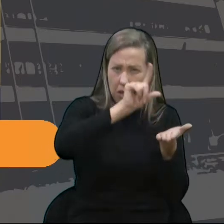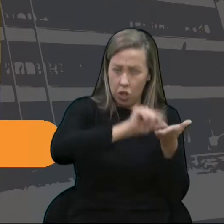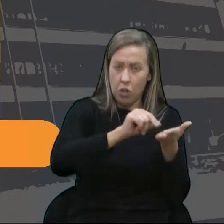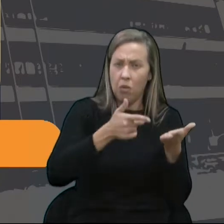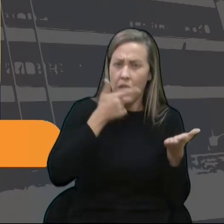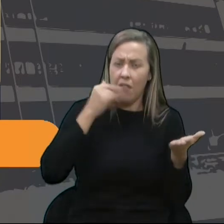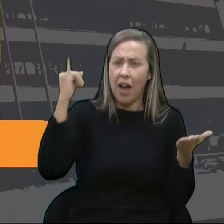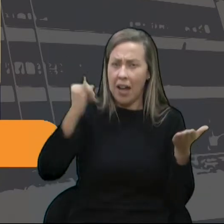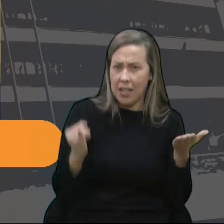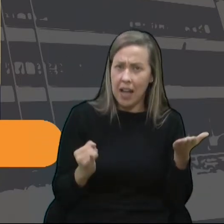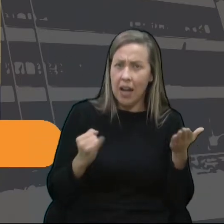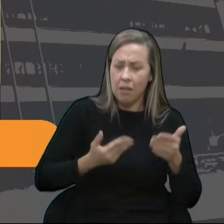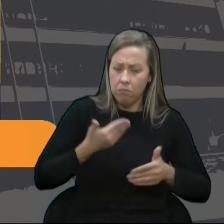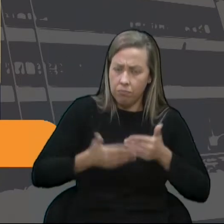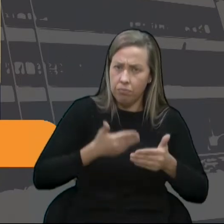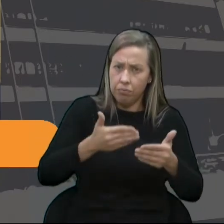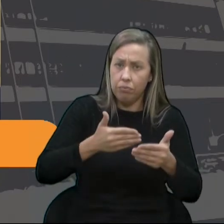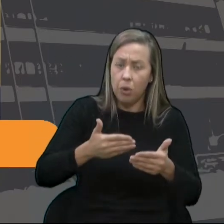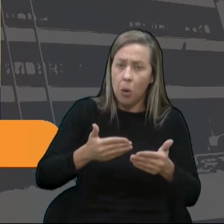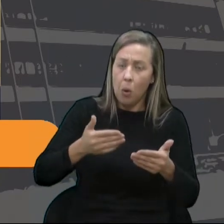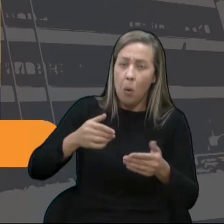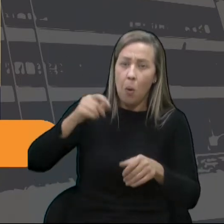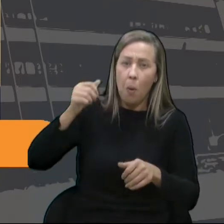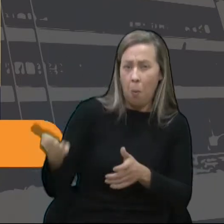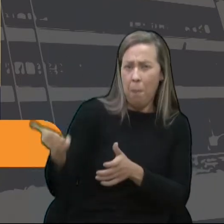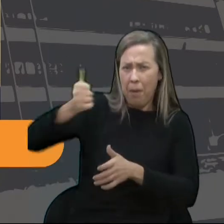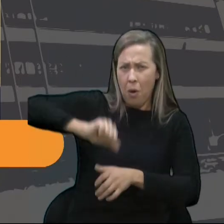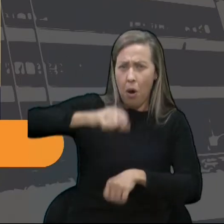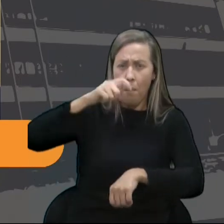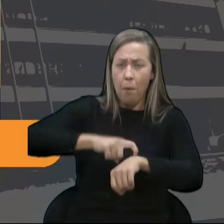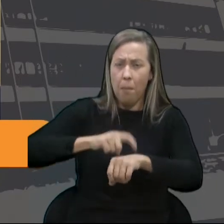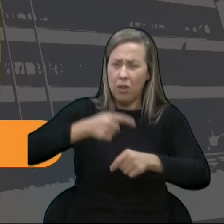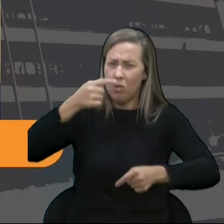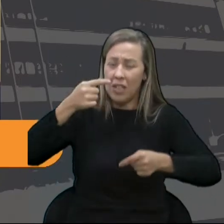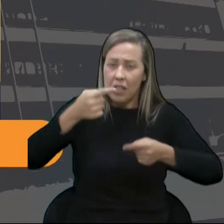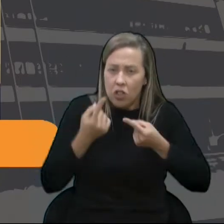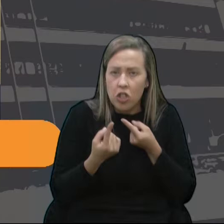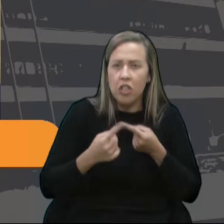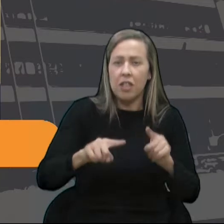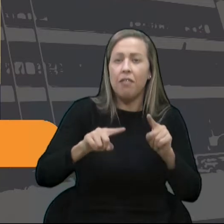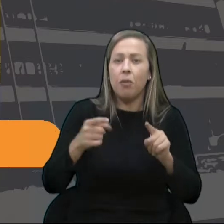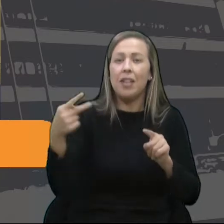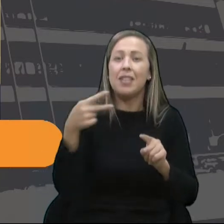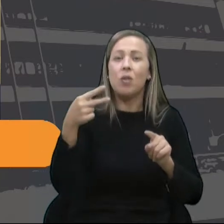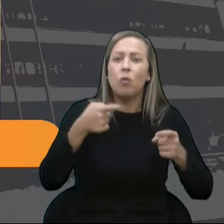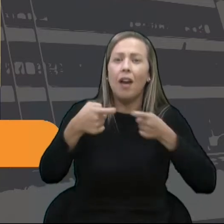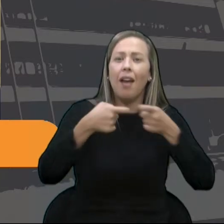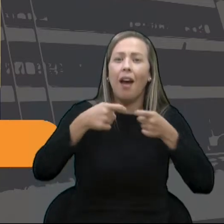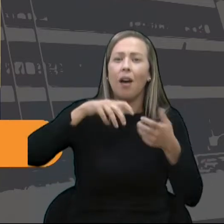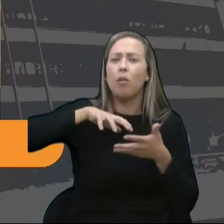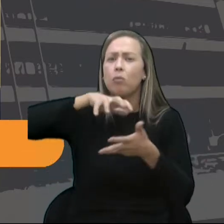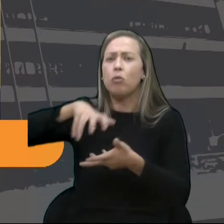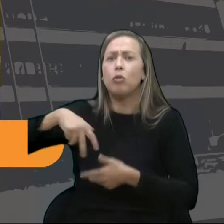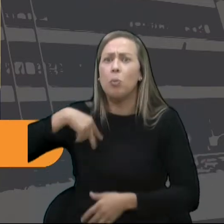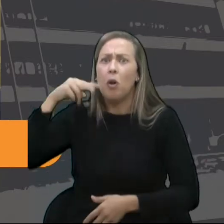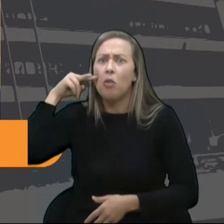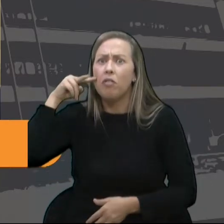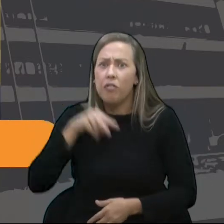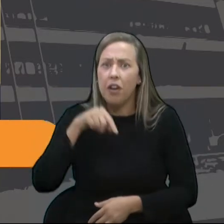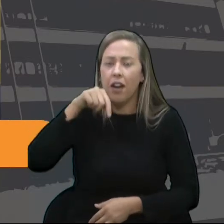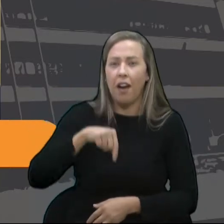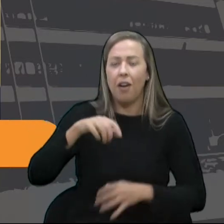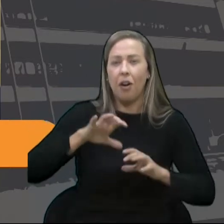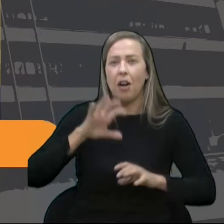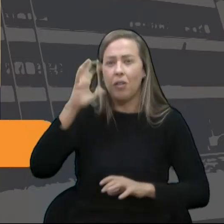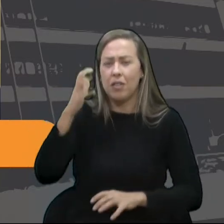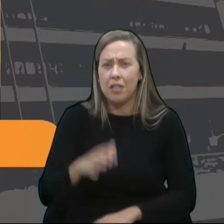Itália passava a enfrentar o pior desafio depois da Segunda Guerra Mundial. Porque eu estava vendo o que estava acontecendo aqui. E